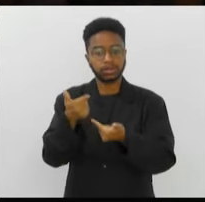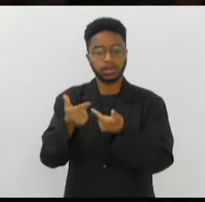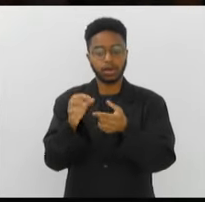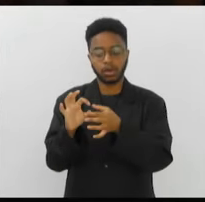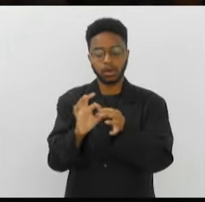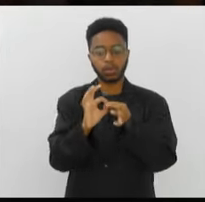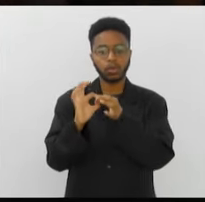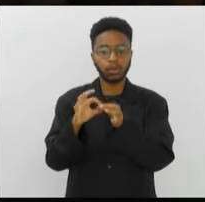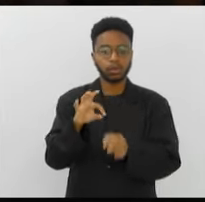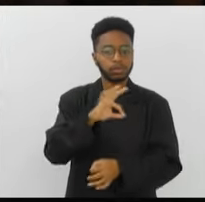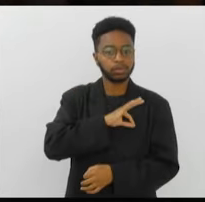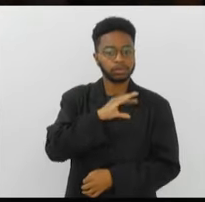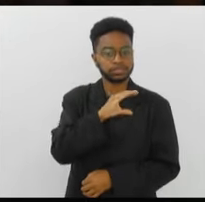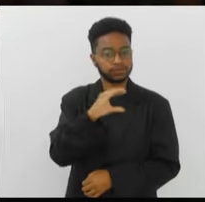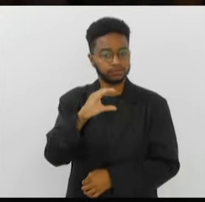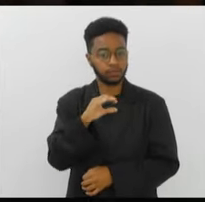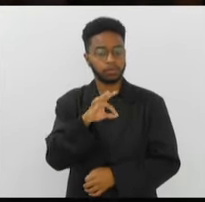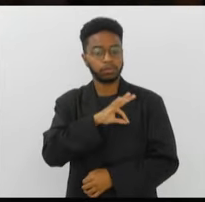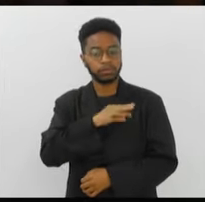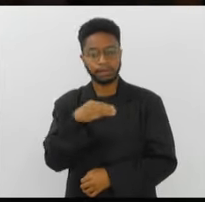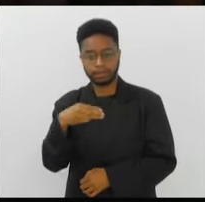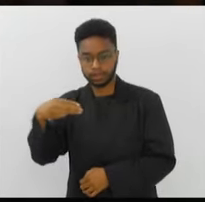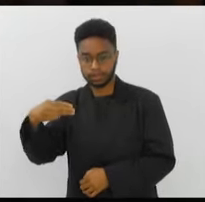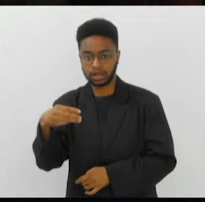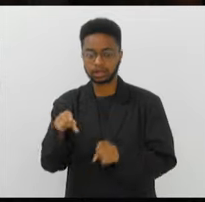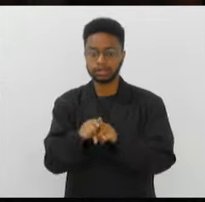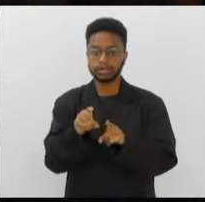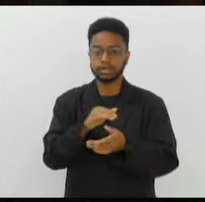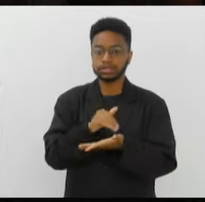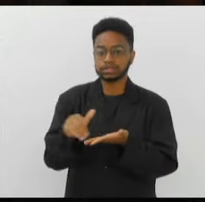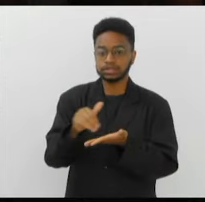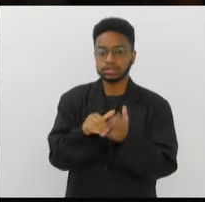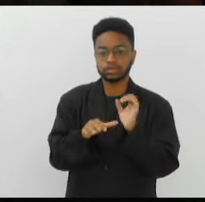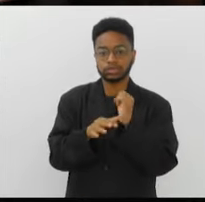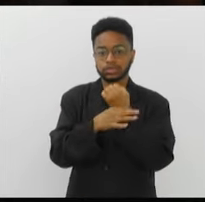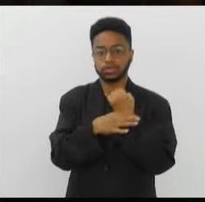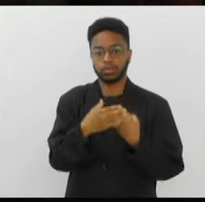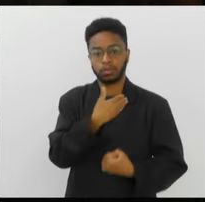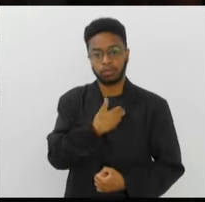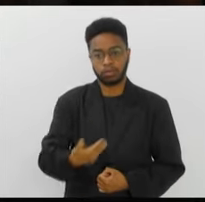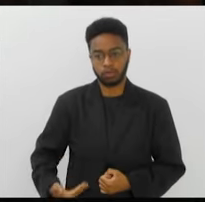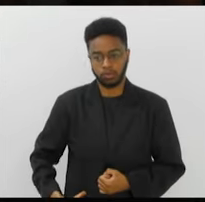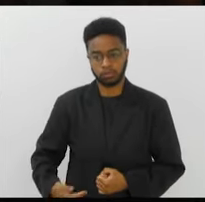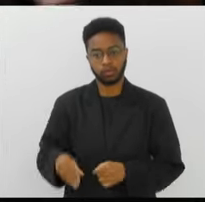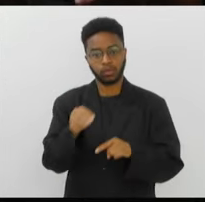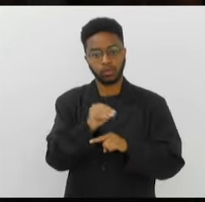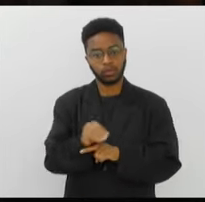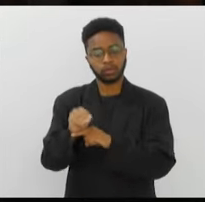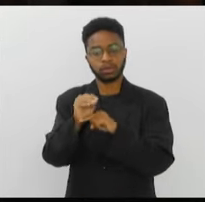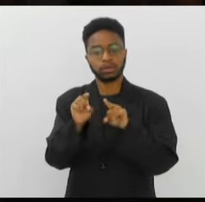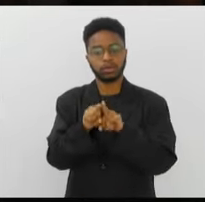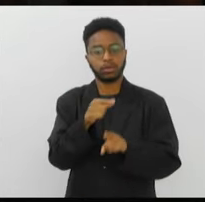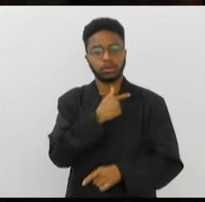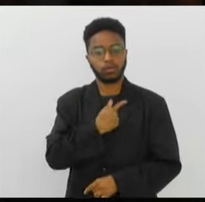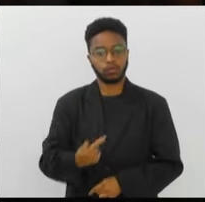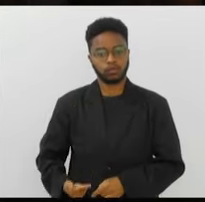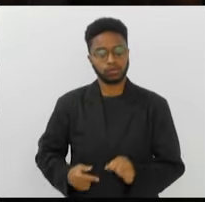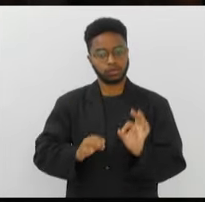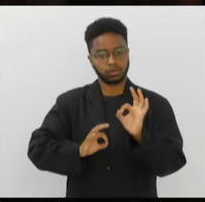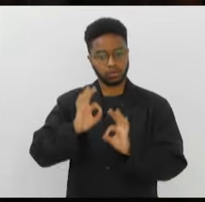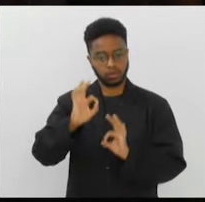unindo a Polícia Civil, a Polícia Militar, a Secretaria de Segurança Pública cuidando e o governador